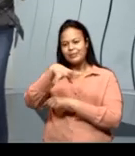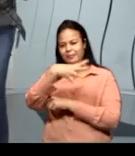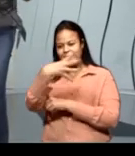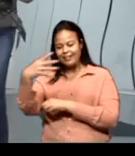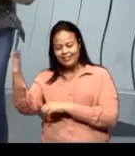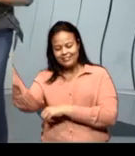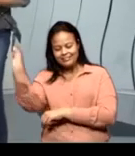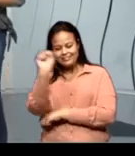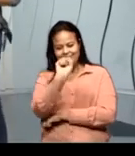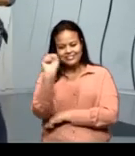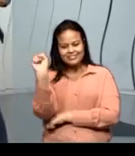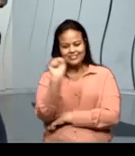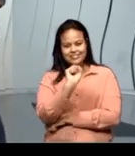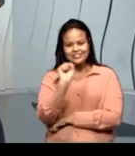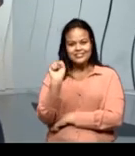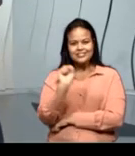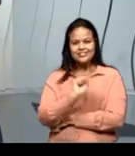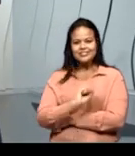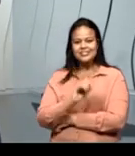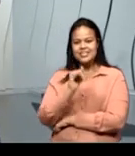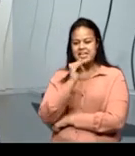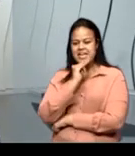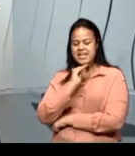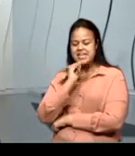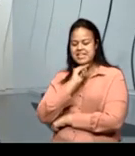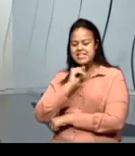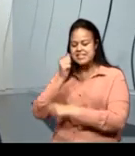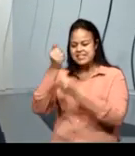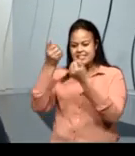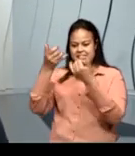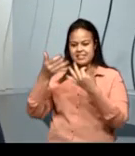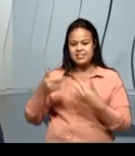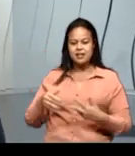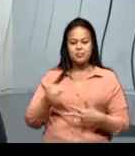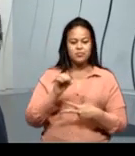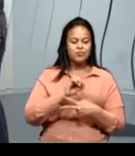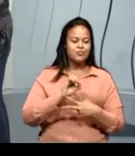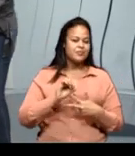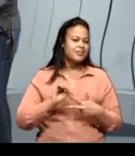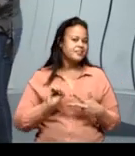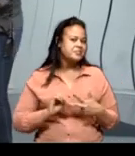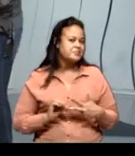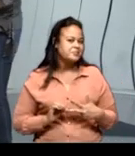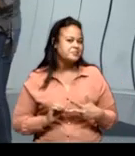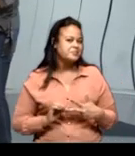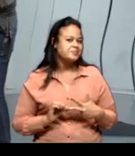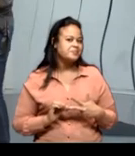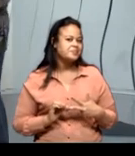exemplos de questões parecidas com os exemplos do Enem.